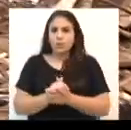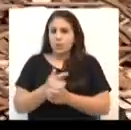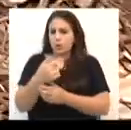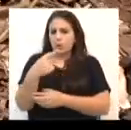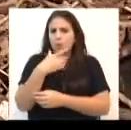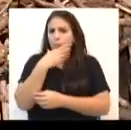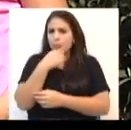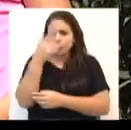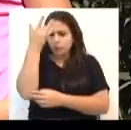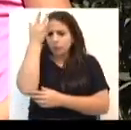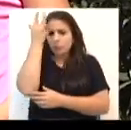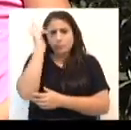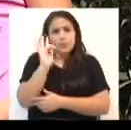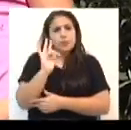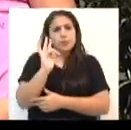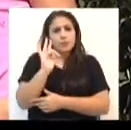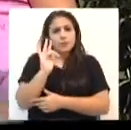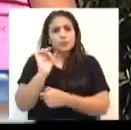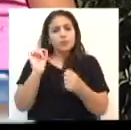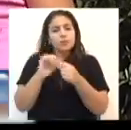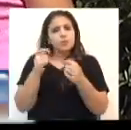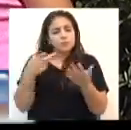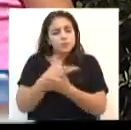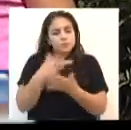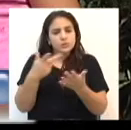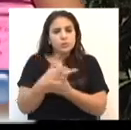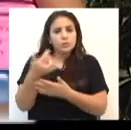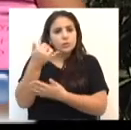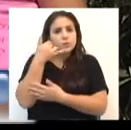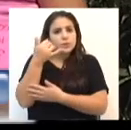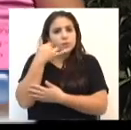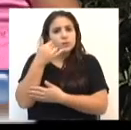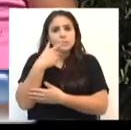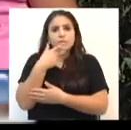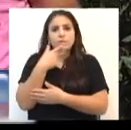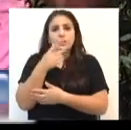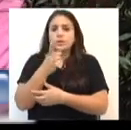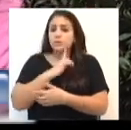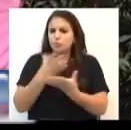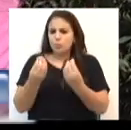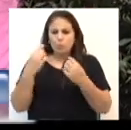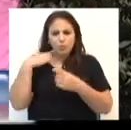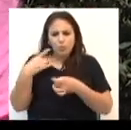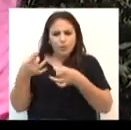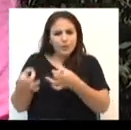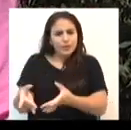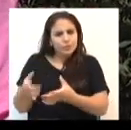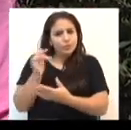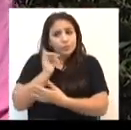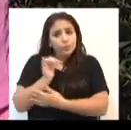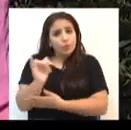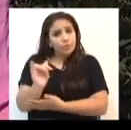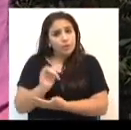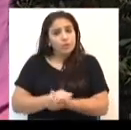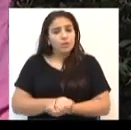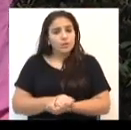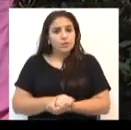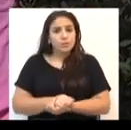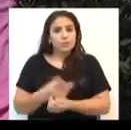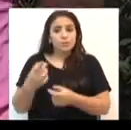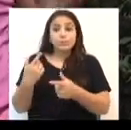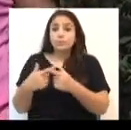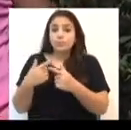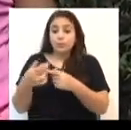estava sabendo do que estava acontecendo. Aí eu liguei para eles que tinha muito lixo e devido a esse mosquito aí que